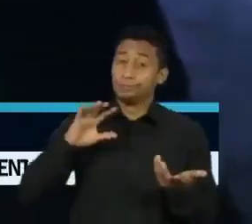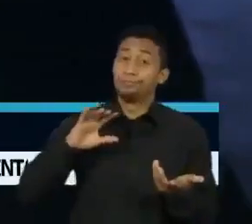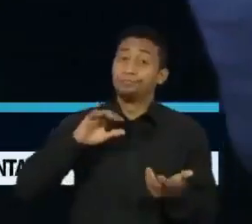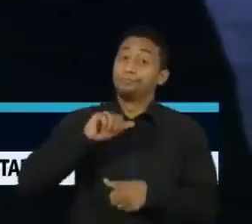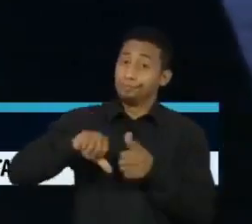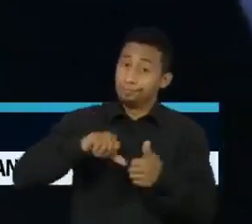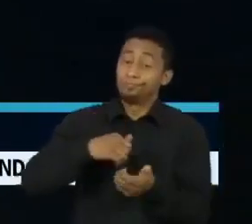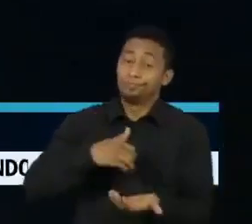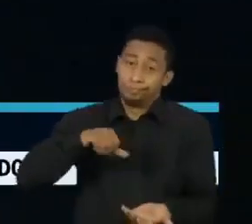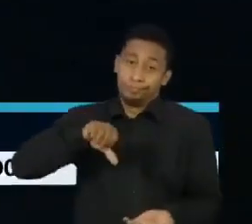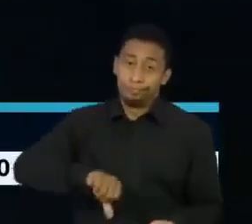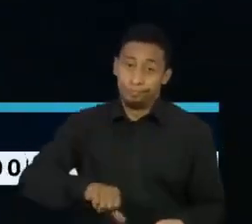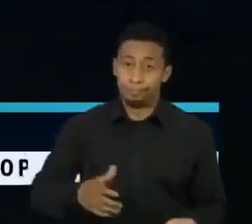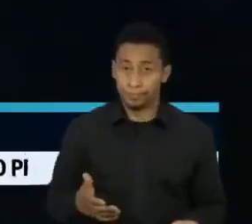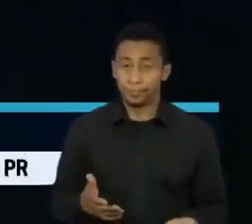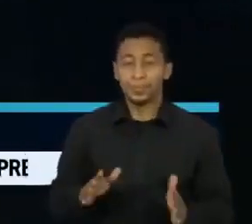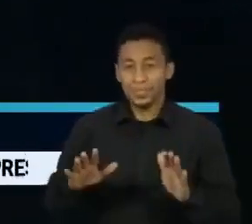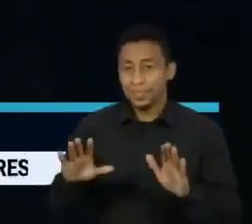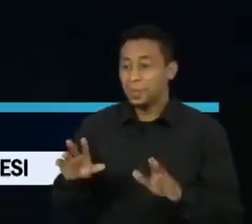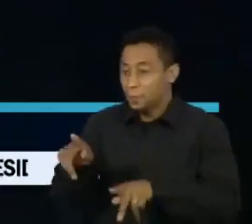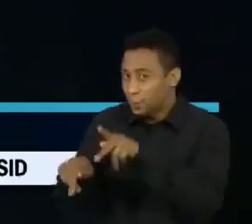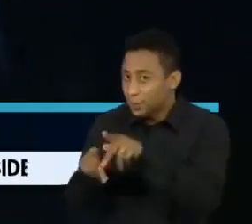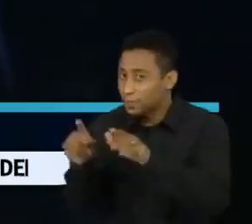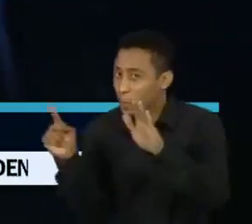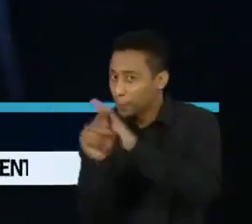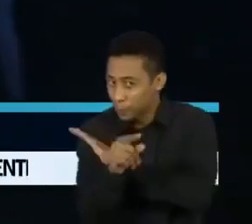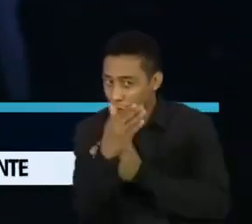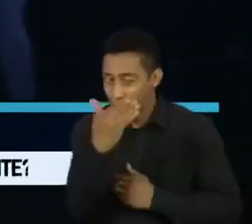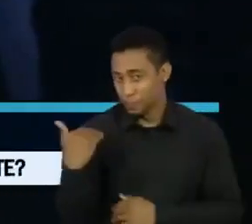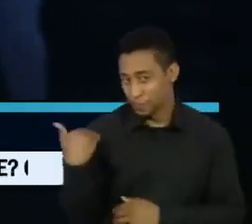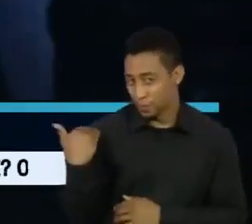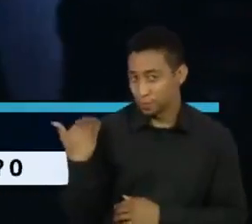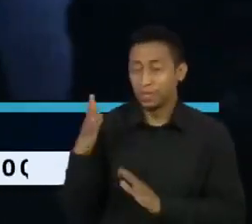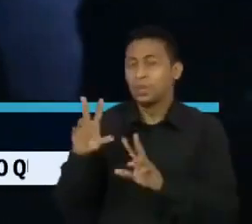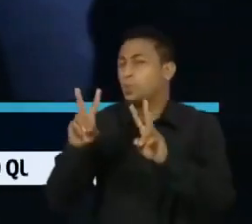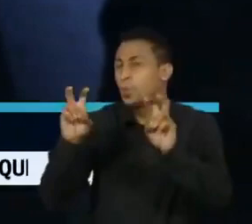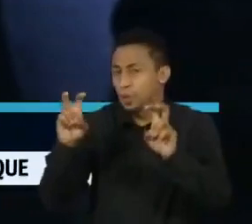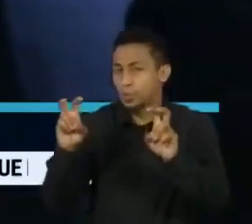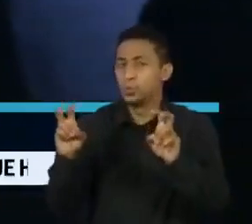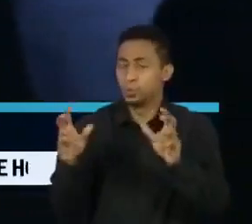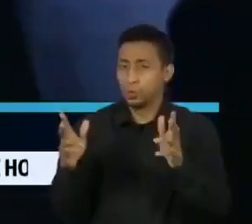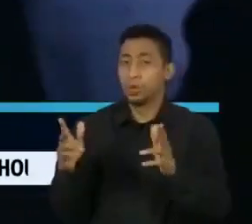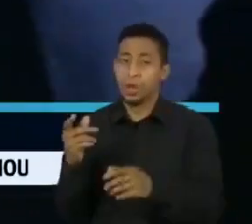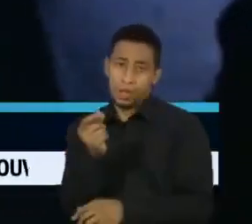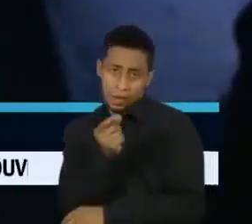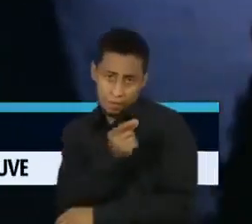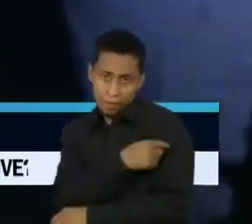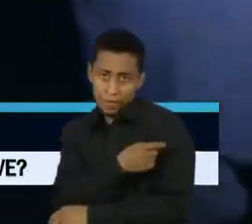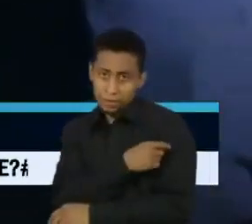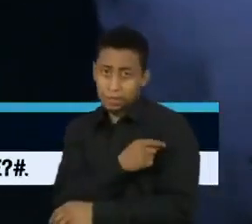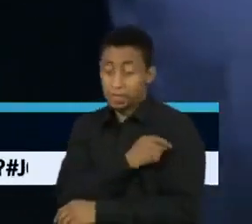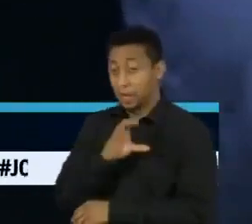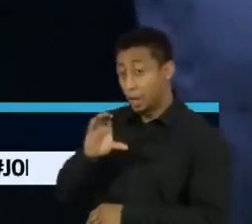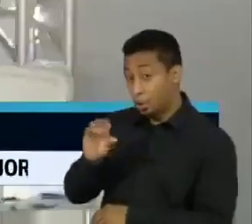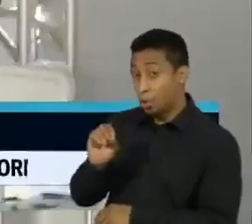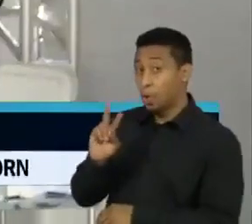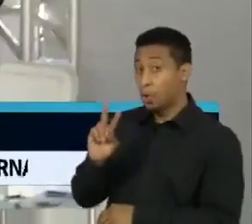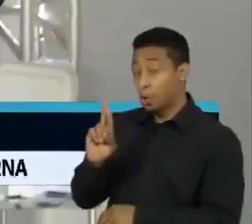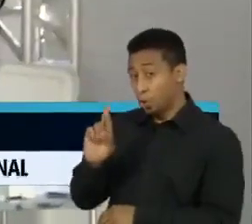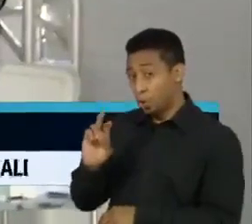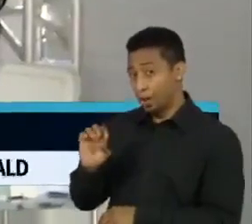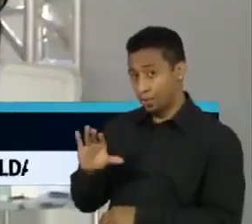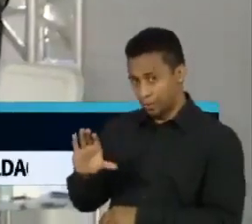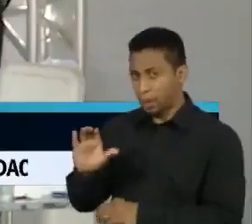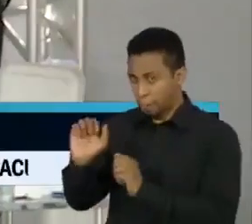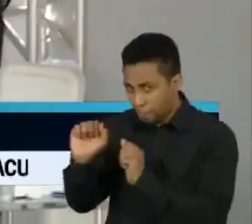e tem mais uma dúvida da população para Doutora Rosana agora é sobre a intercambialidade envolvendo a Corona Vamos ver